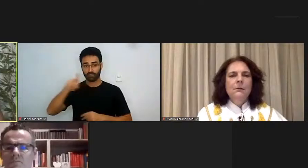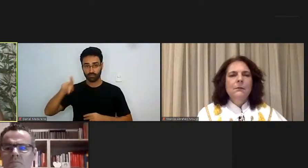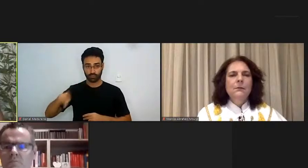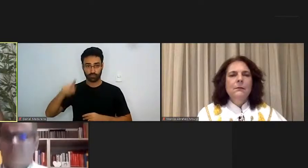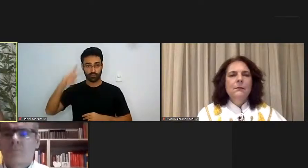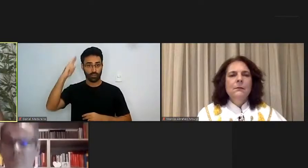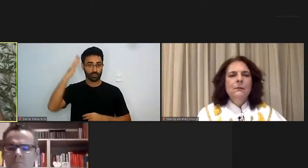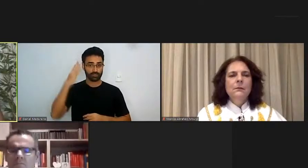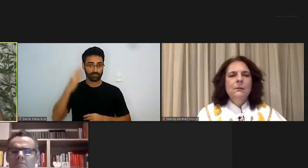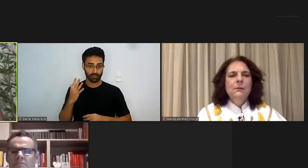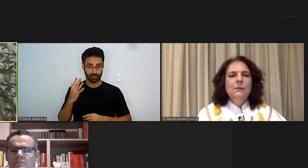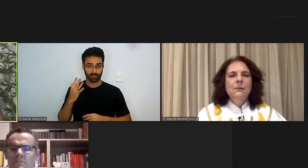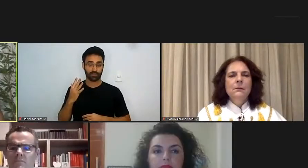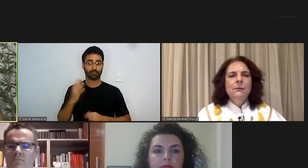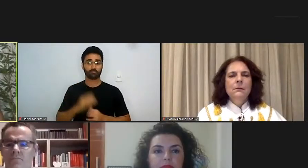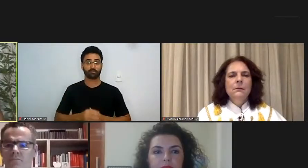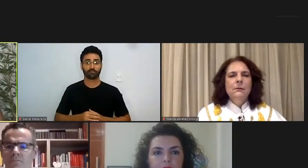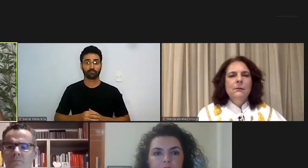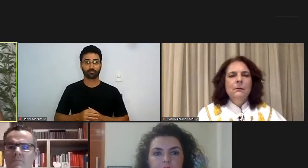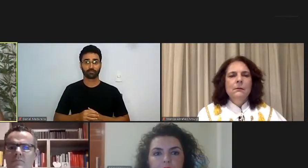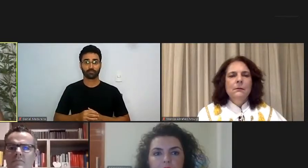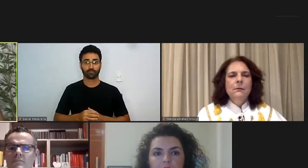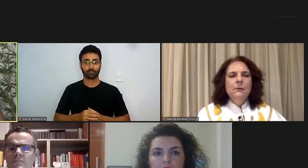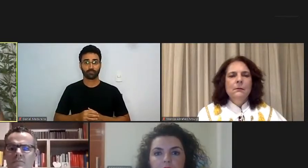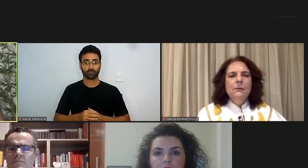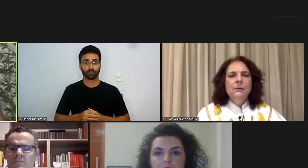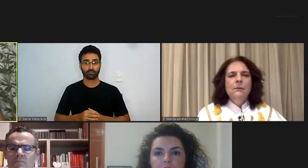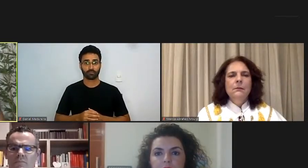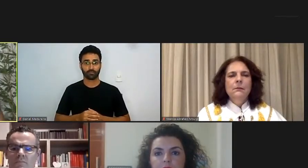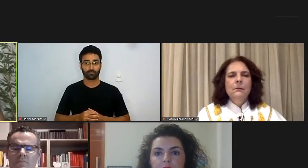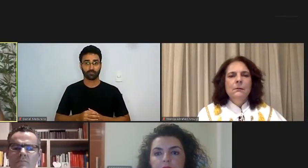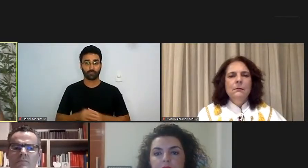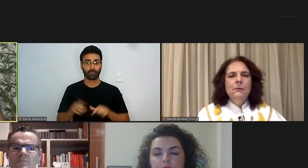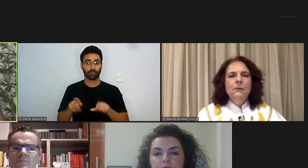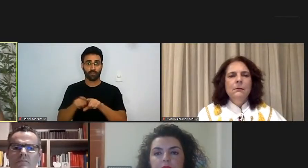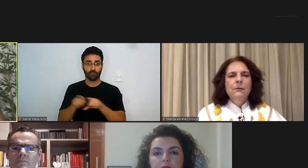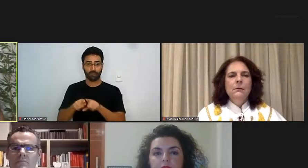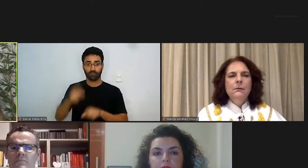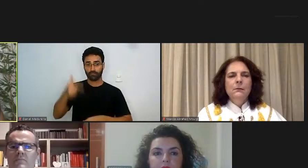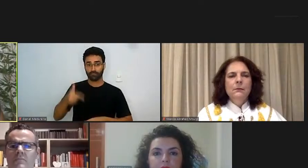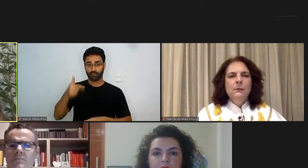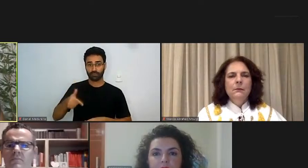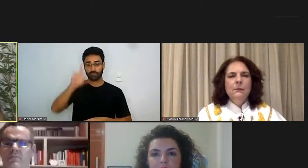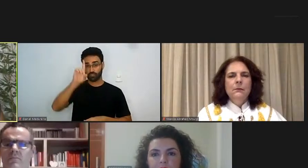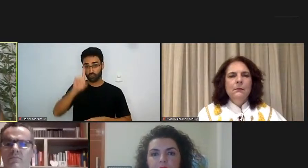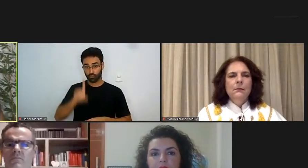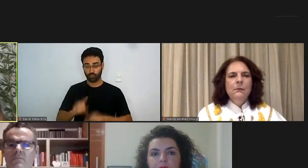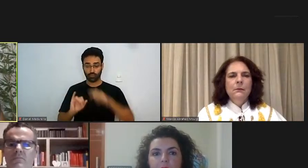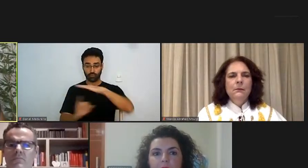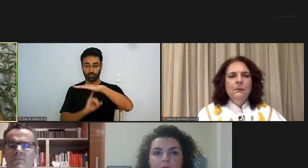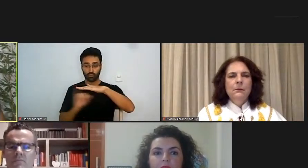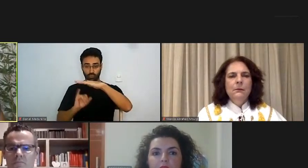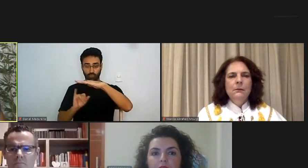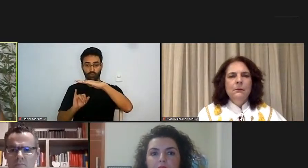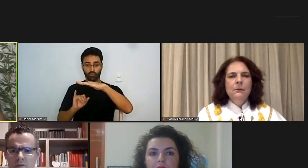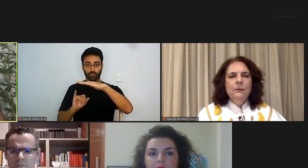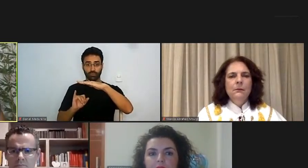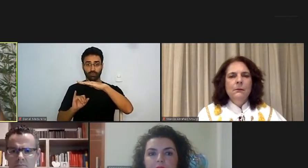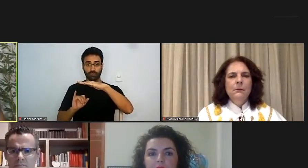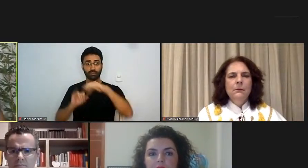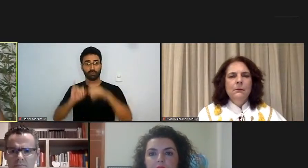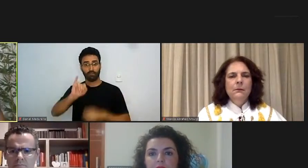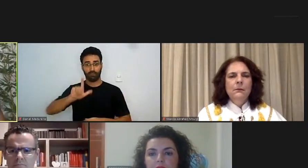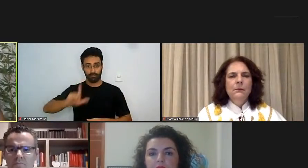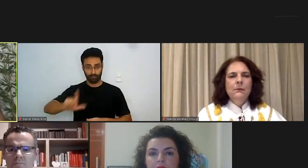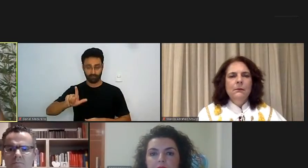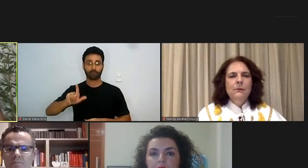Rosana Reigota Naves, o vice-diretor do Instituto de Letras da Universidade de Brasília,